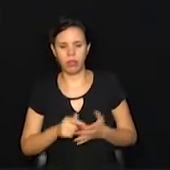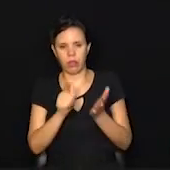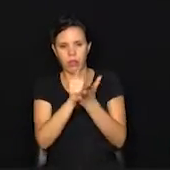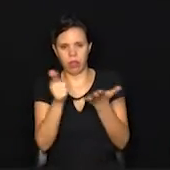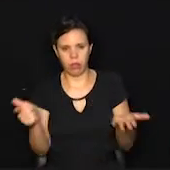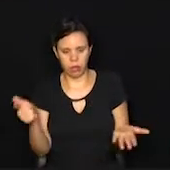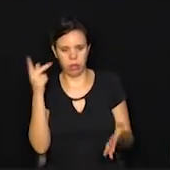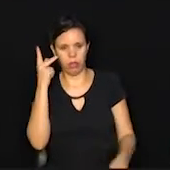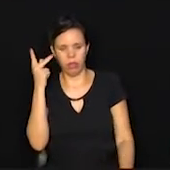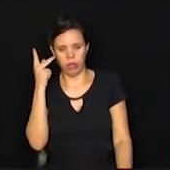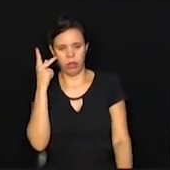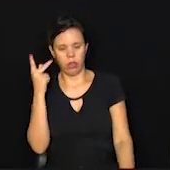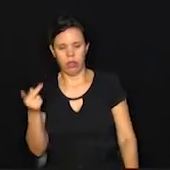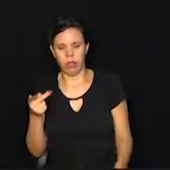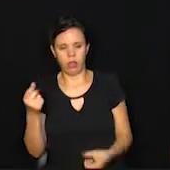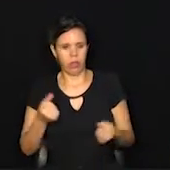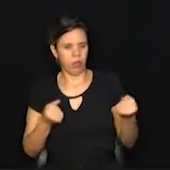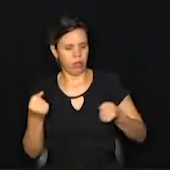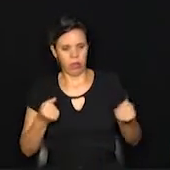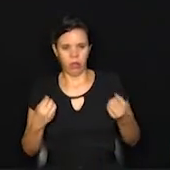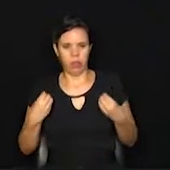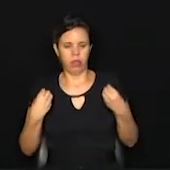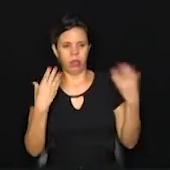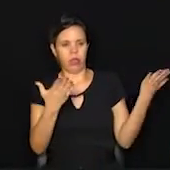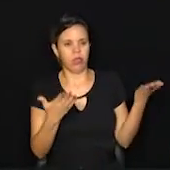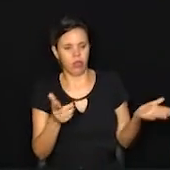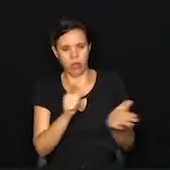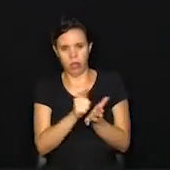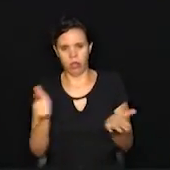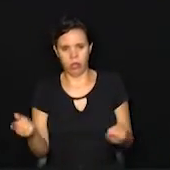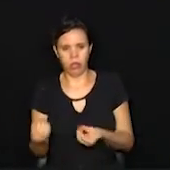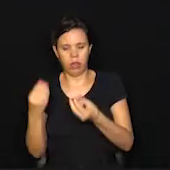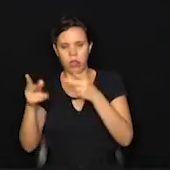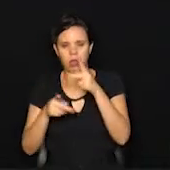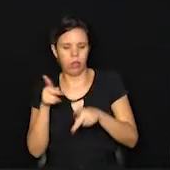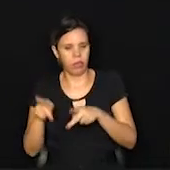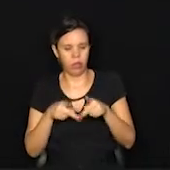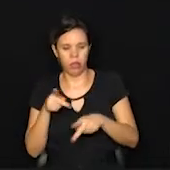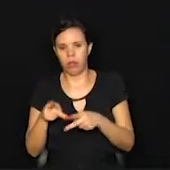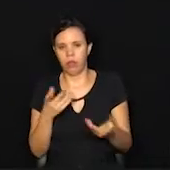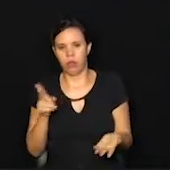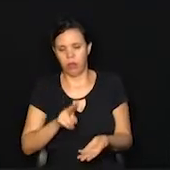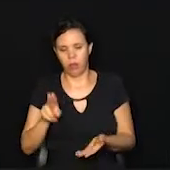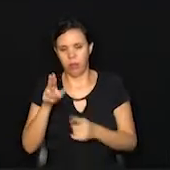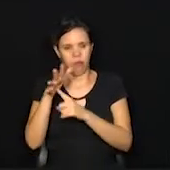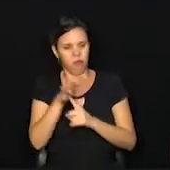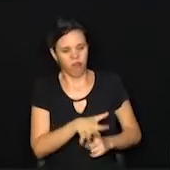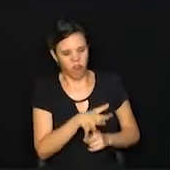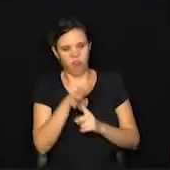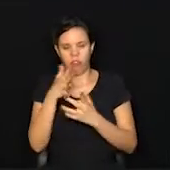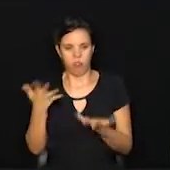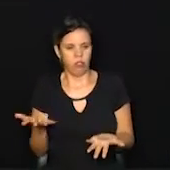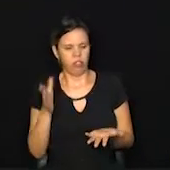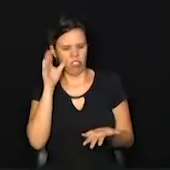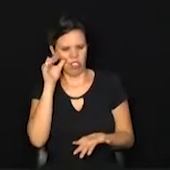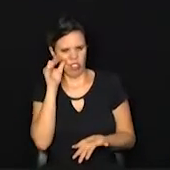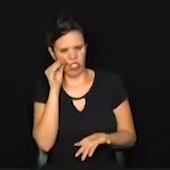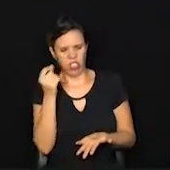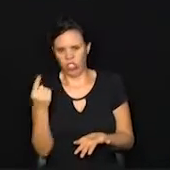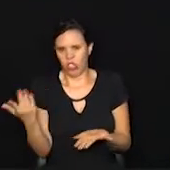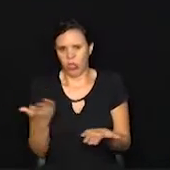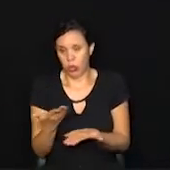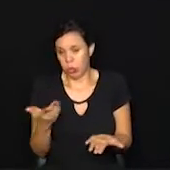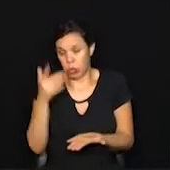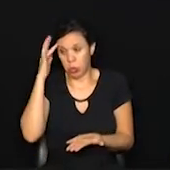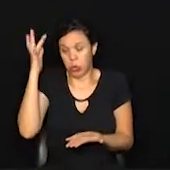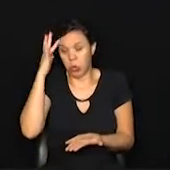emprestava os carros de entrega dos jornais os aparelhos de repressão é curioso porque hoje